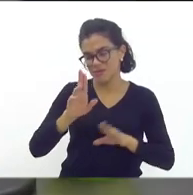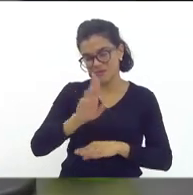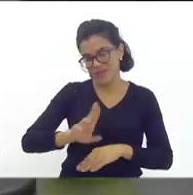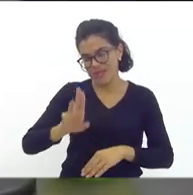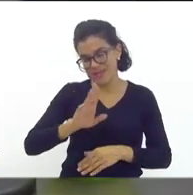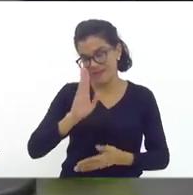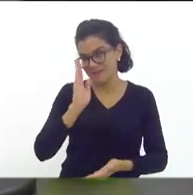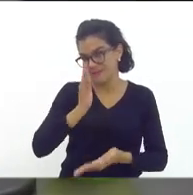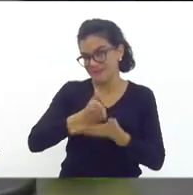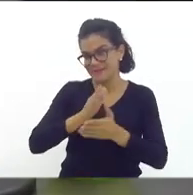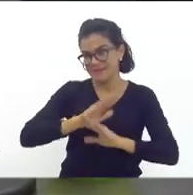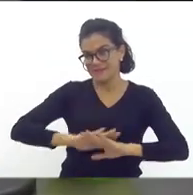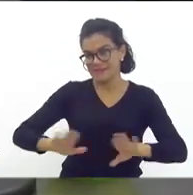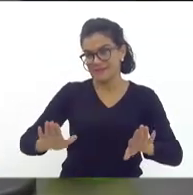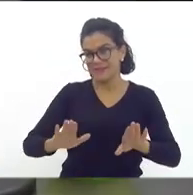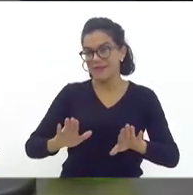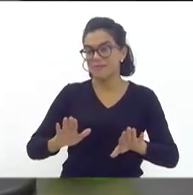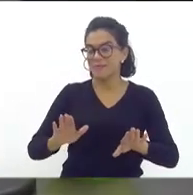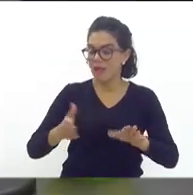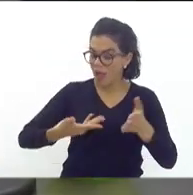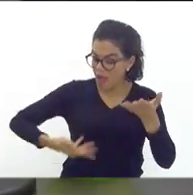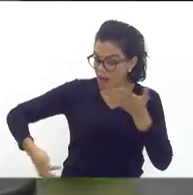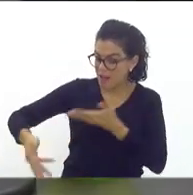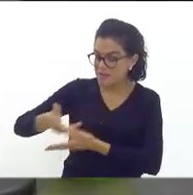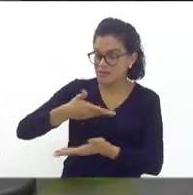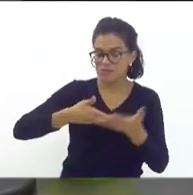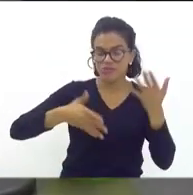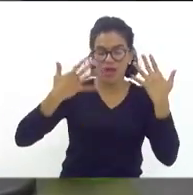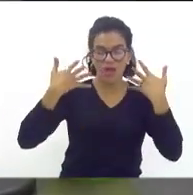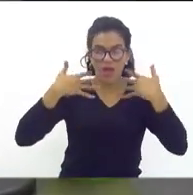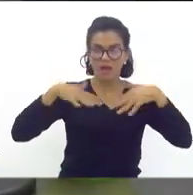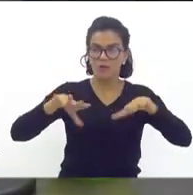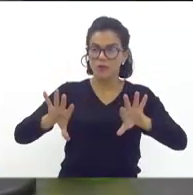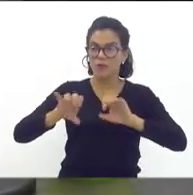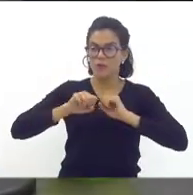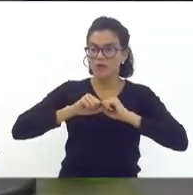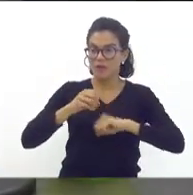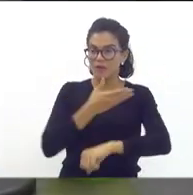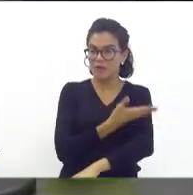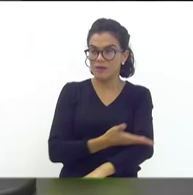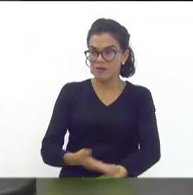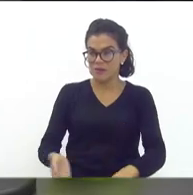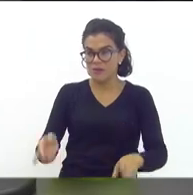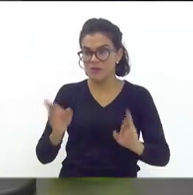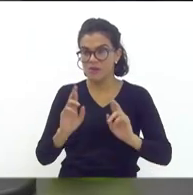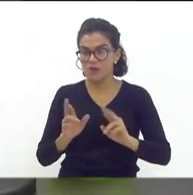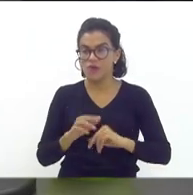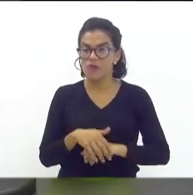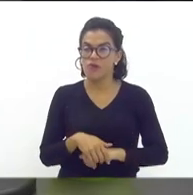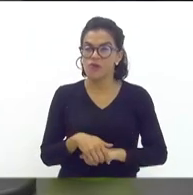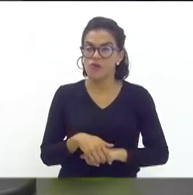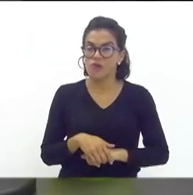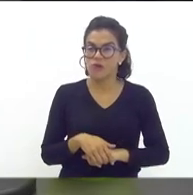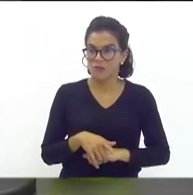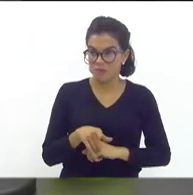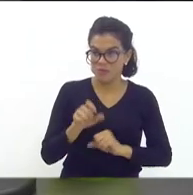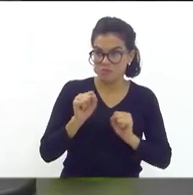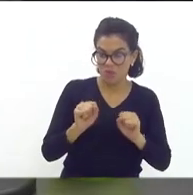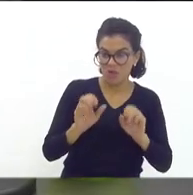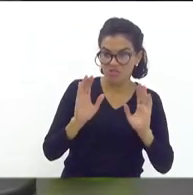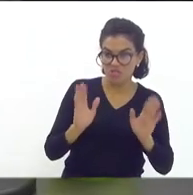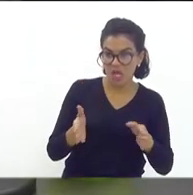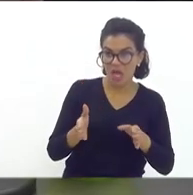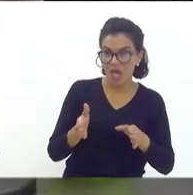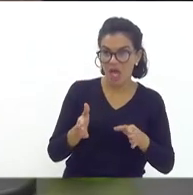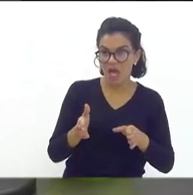ela automaticamente a relação ela fique correta é isso que a gente espera Mas eu sou já pode tomar providência